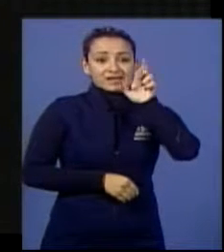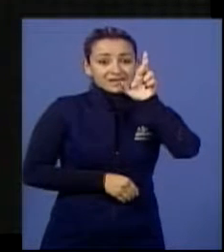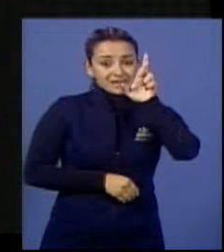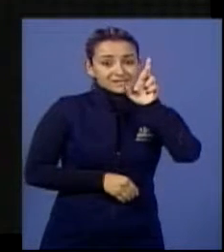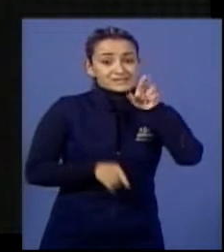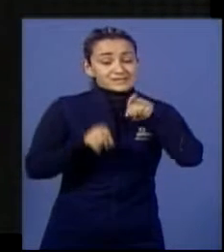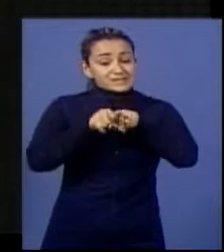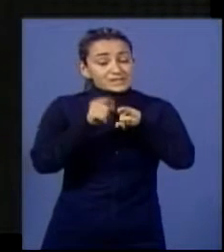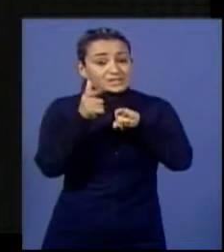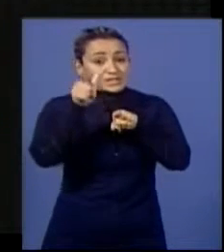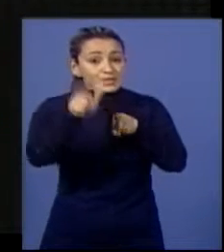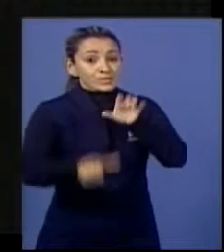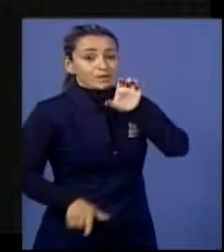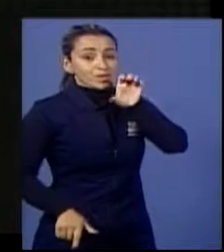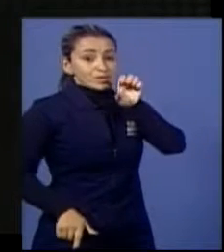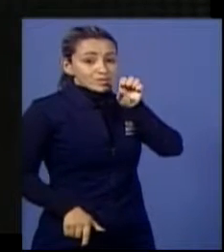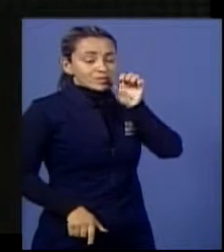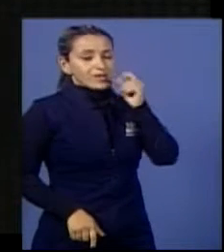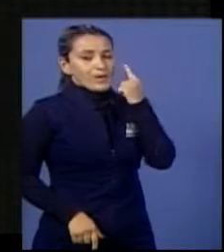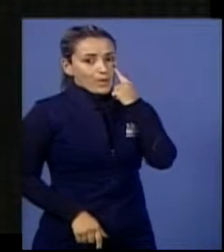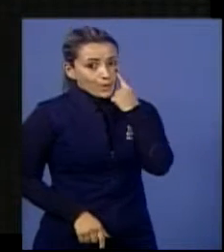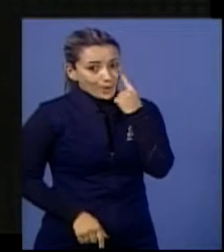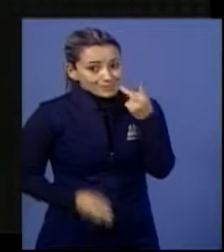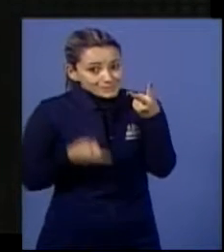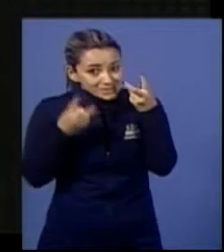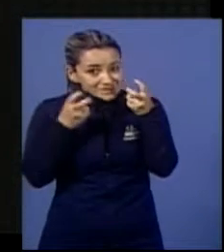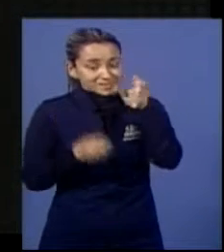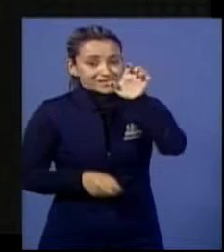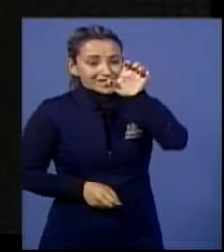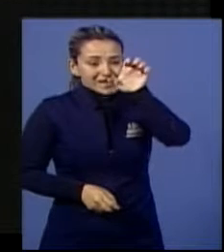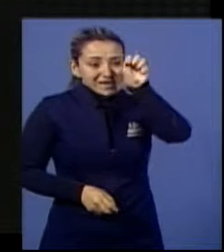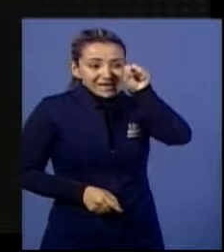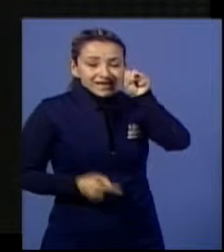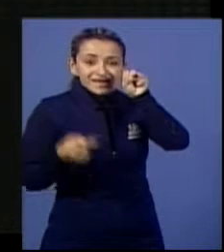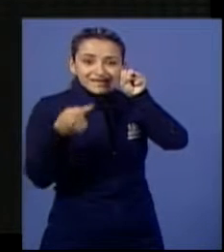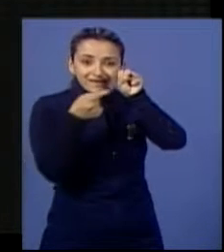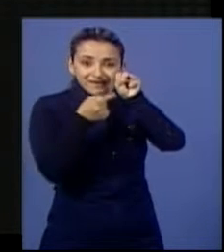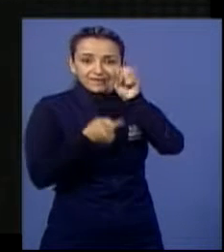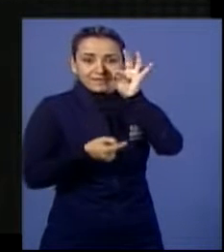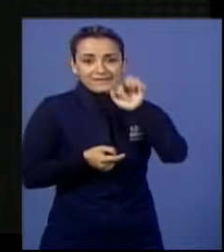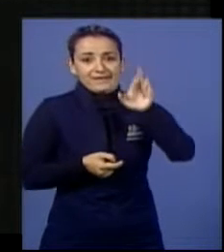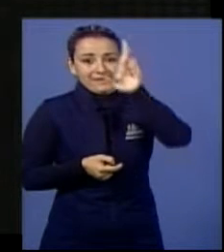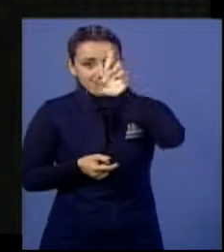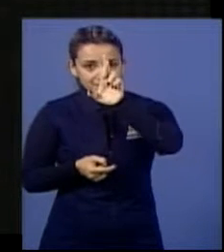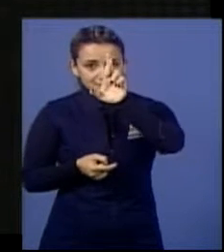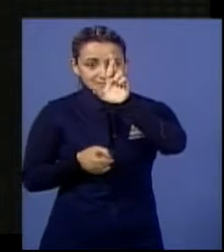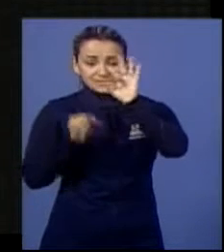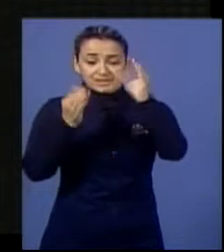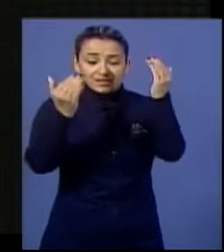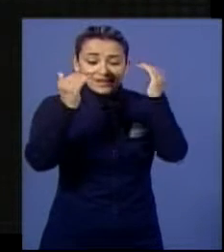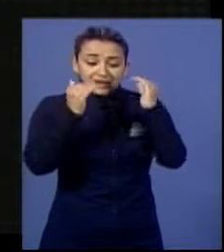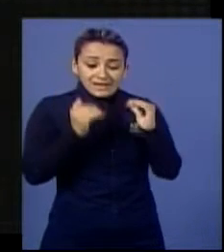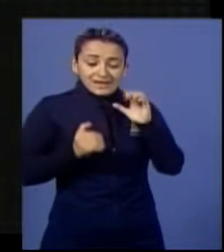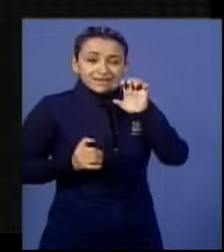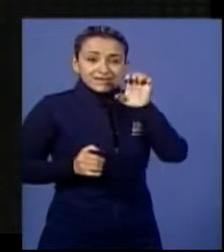A função éter tem o oxigênio entre carbonos e só. Repare que